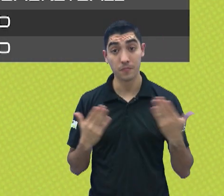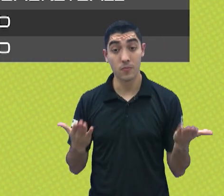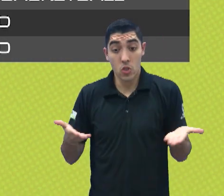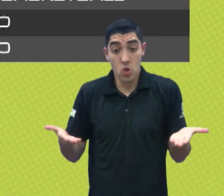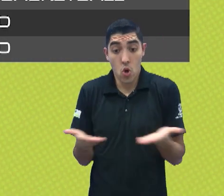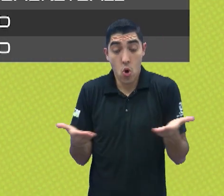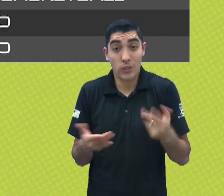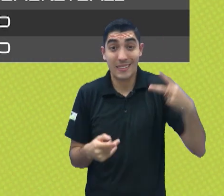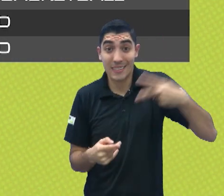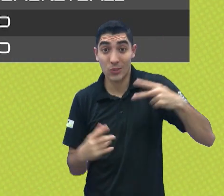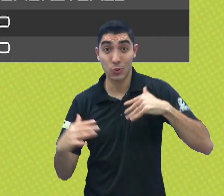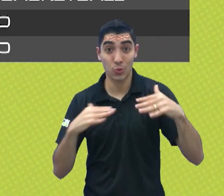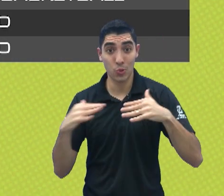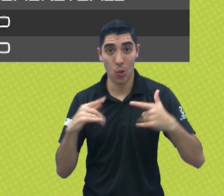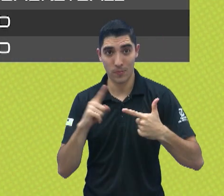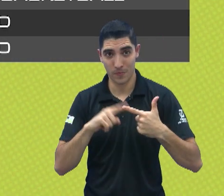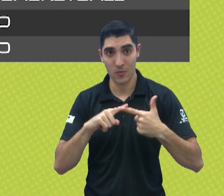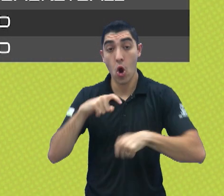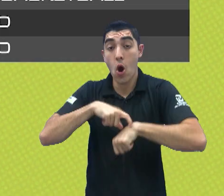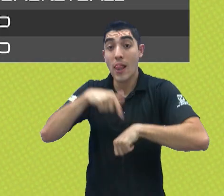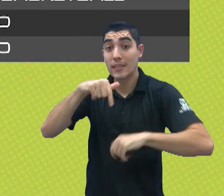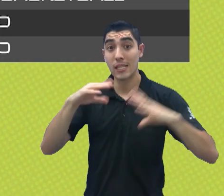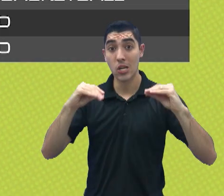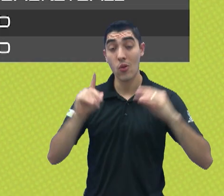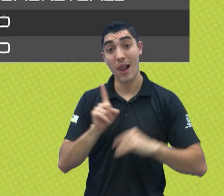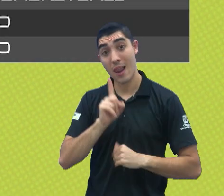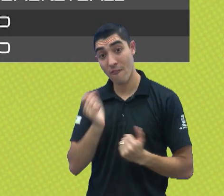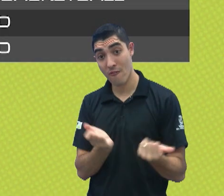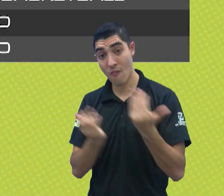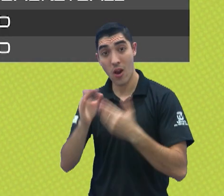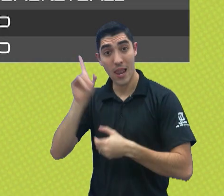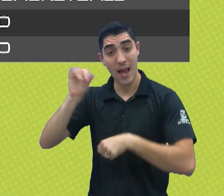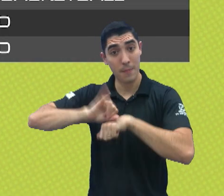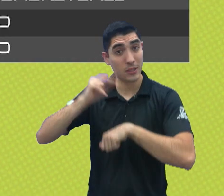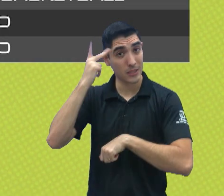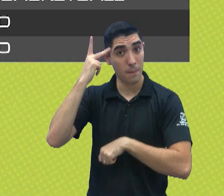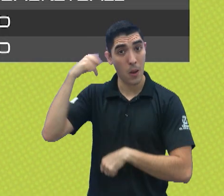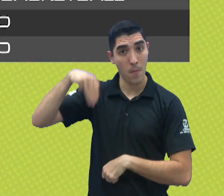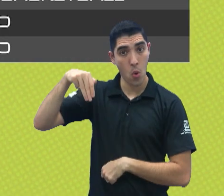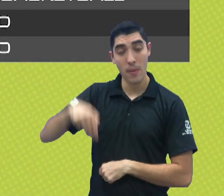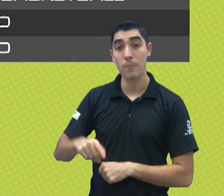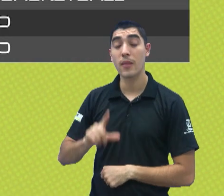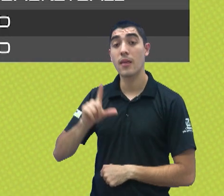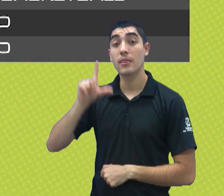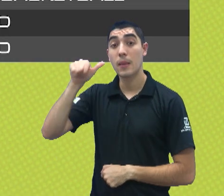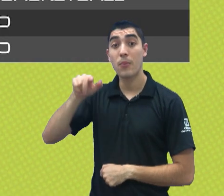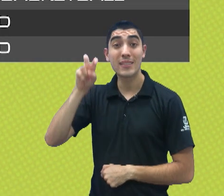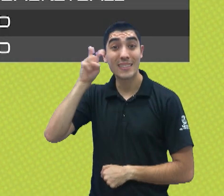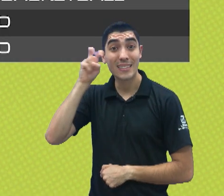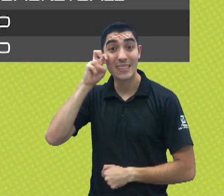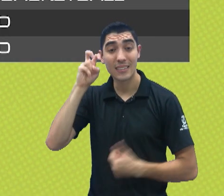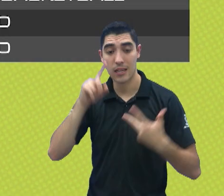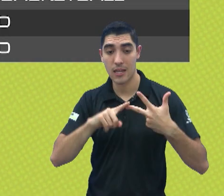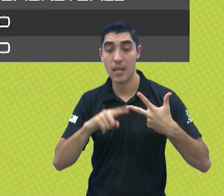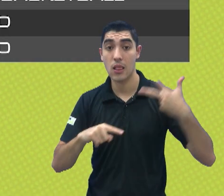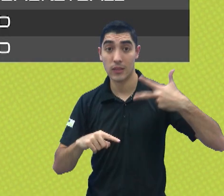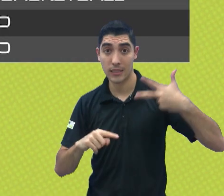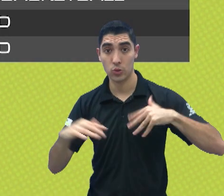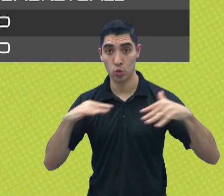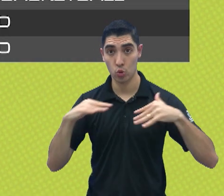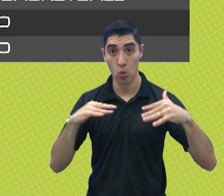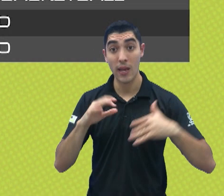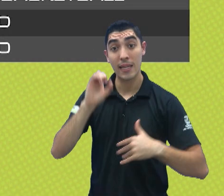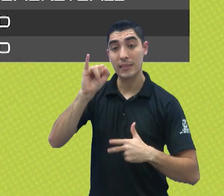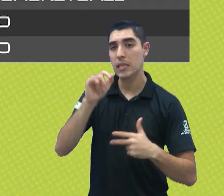já tem o jogo 2, 19 horas no ginásio do Morumbi. Na quinta-feira, o jogo 3. Se o São José vencer pelo menos uma dessas